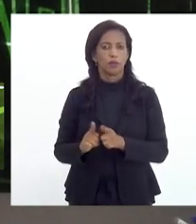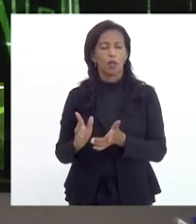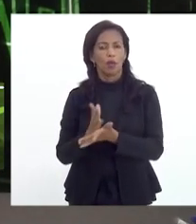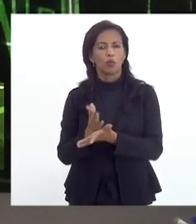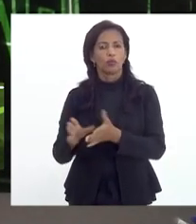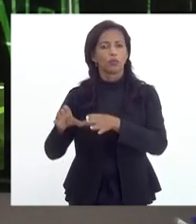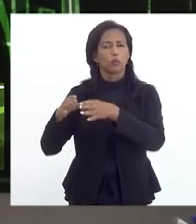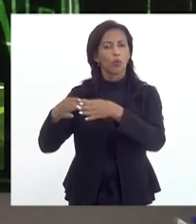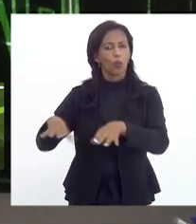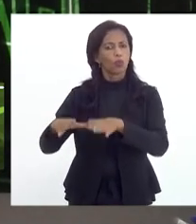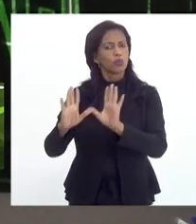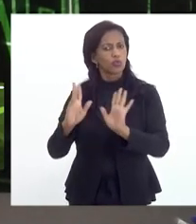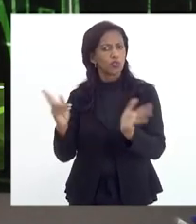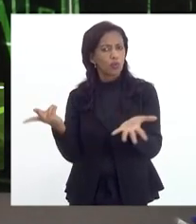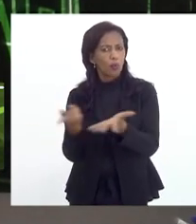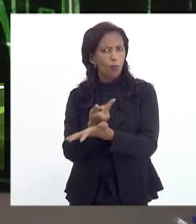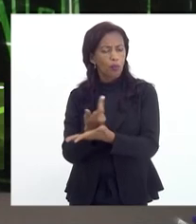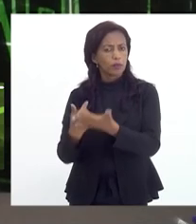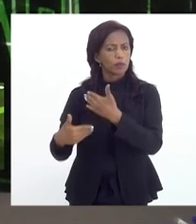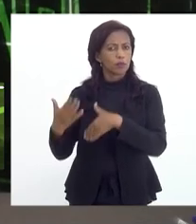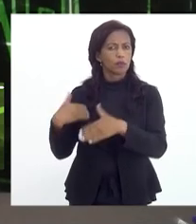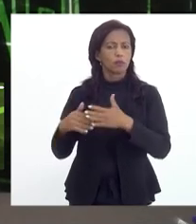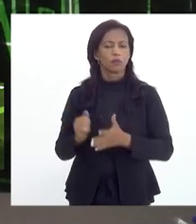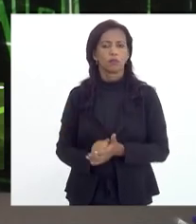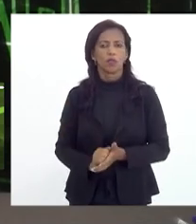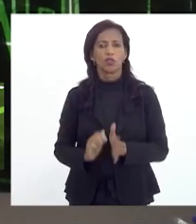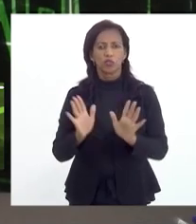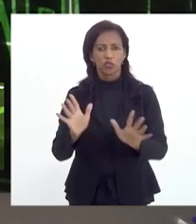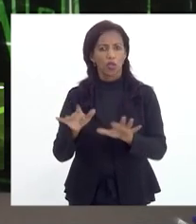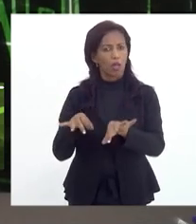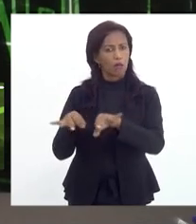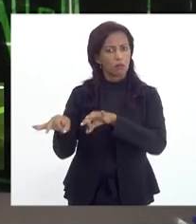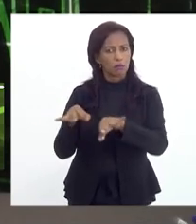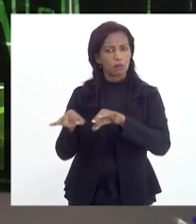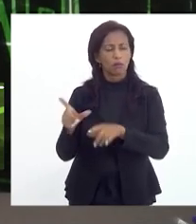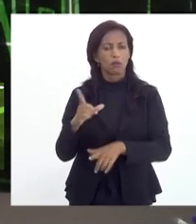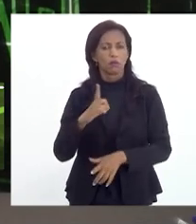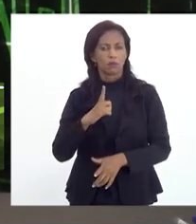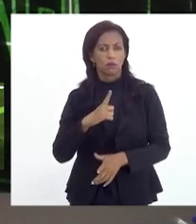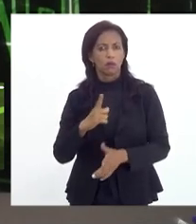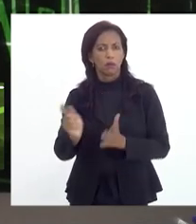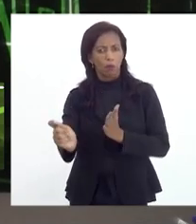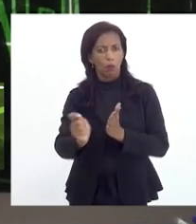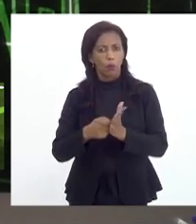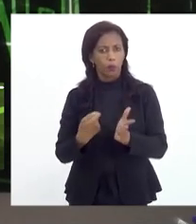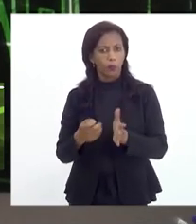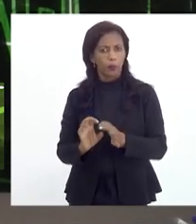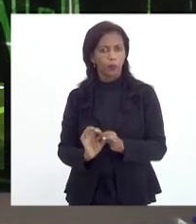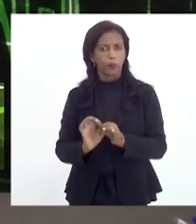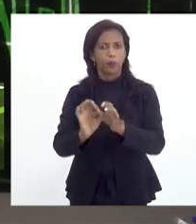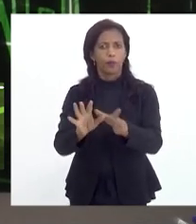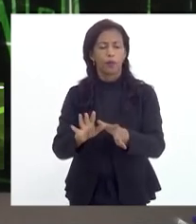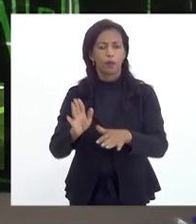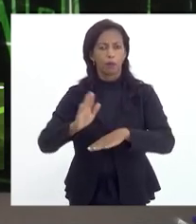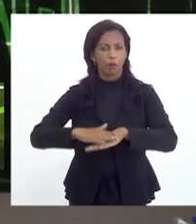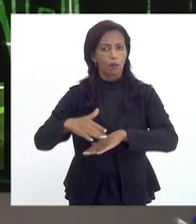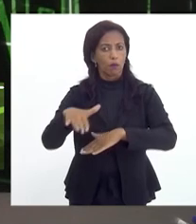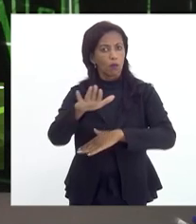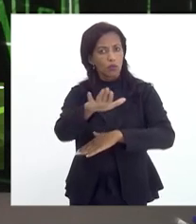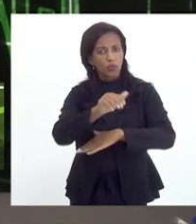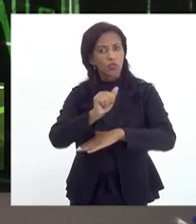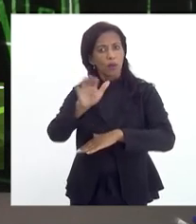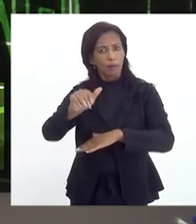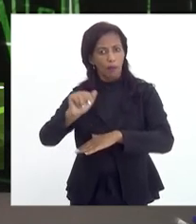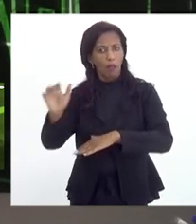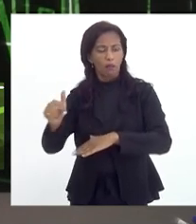concursos Que tinham sido realizados Foi feita Foi Também como ressalva Autorização Para que fossem Chamadas